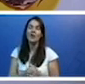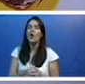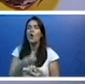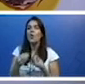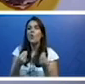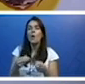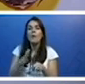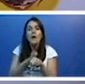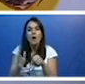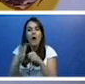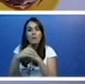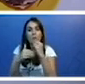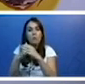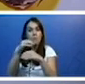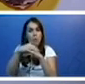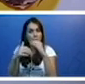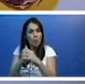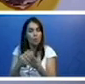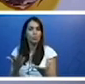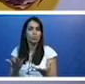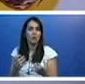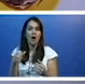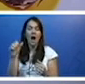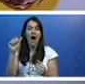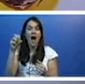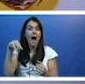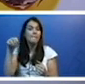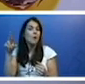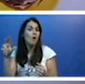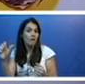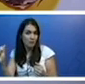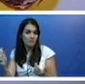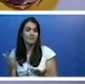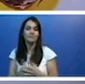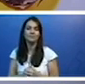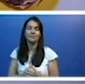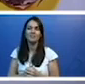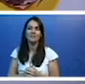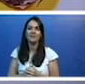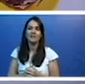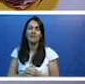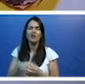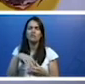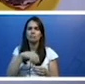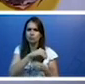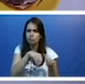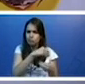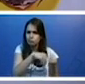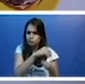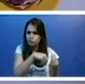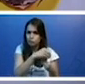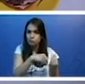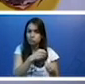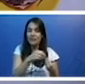a beterraba ou amoras. Extrair os compostos dessas plantas e preparar uma solução indicadora